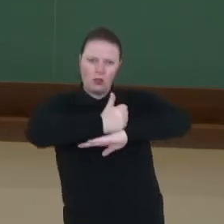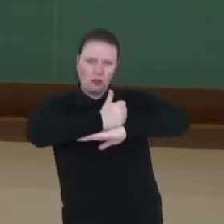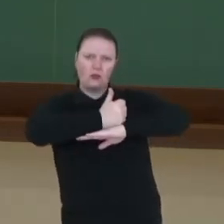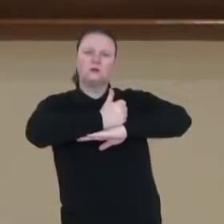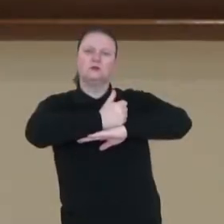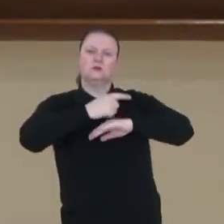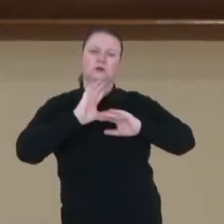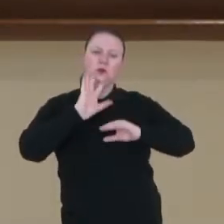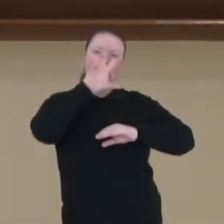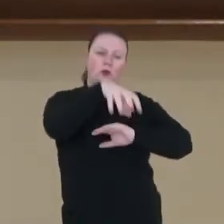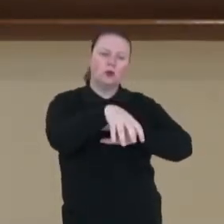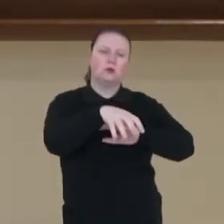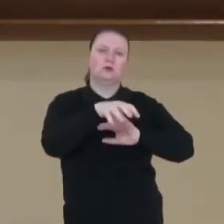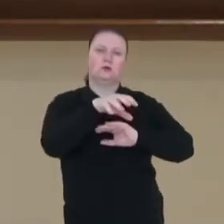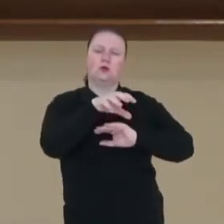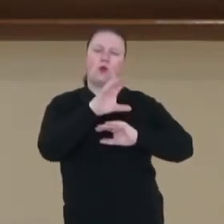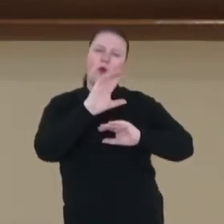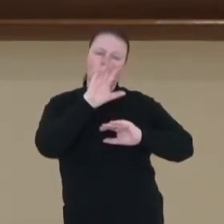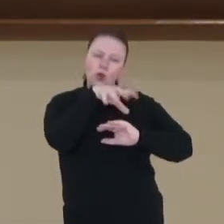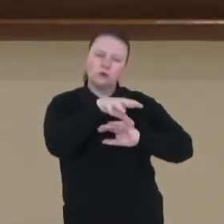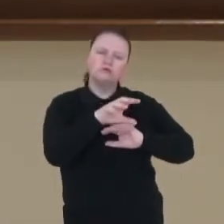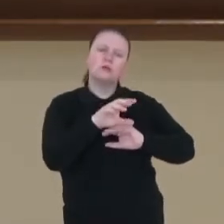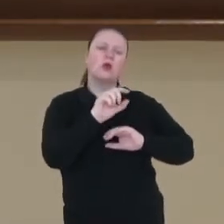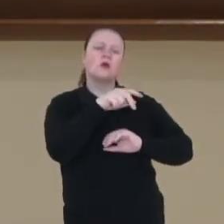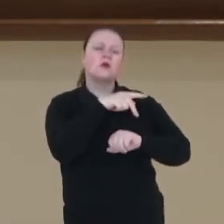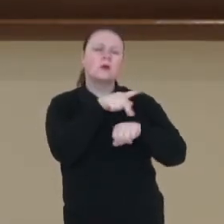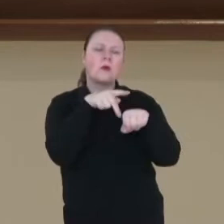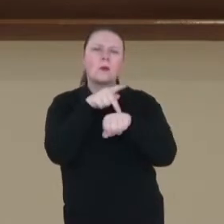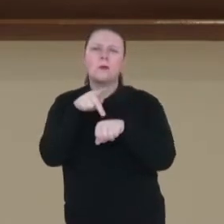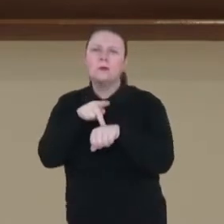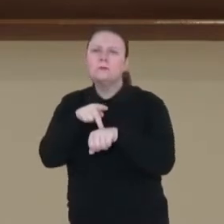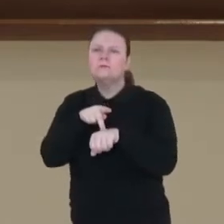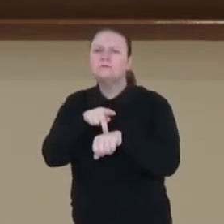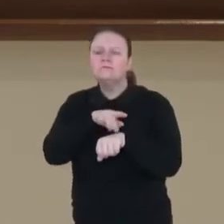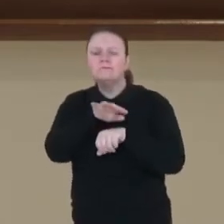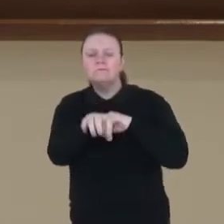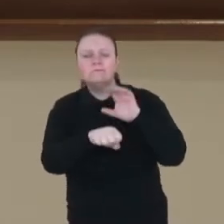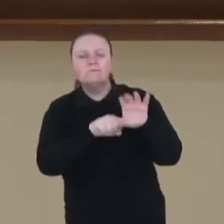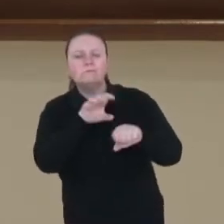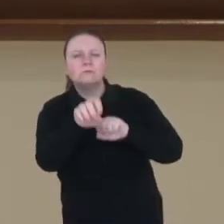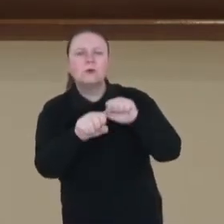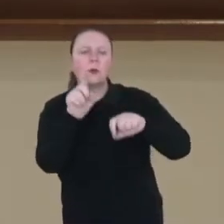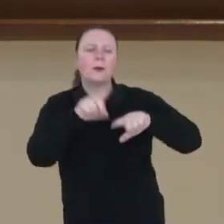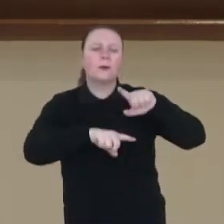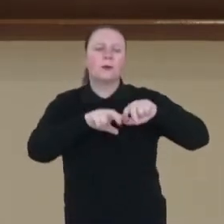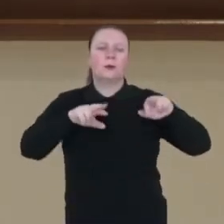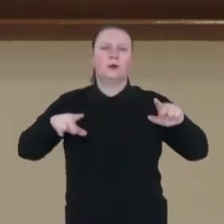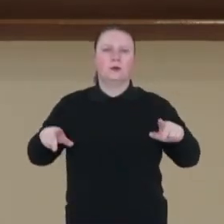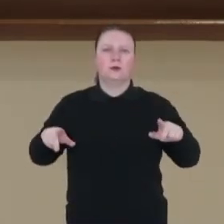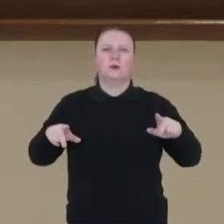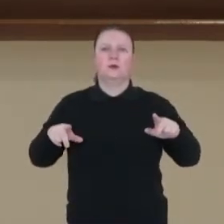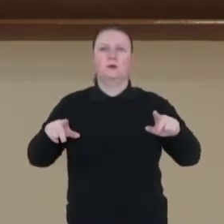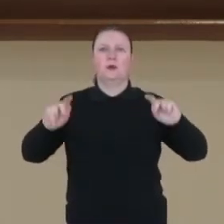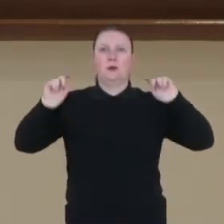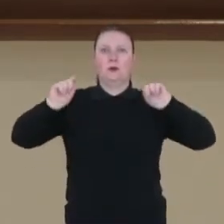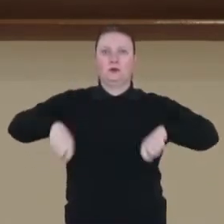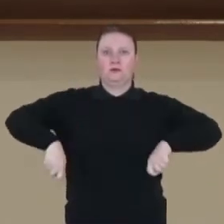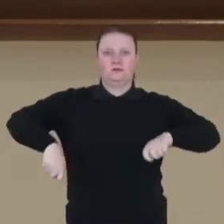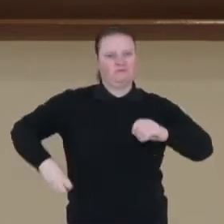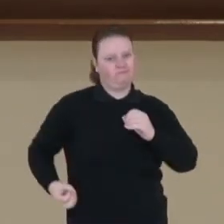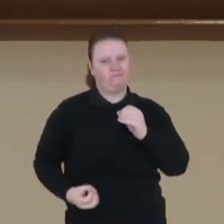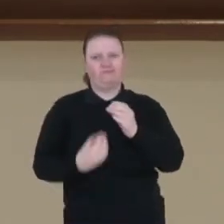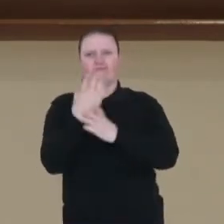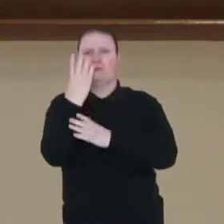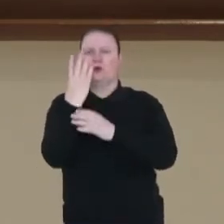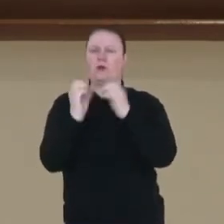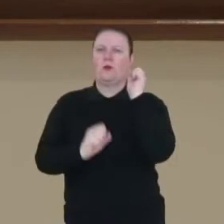Essas grandes nações, elas buscavam principalmente matérias-primas para essa explosão industrial que